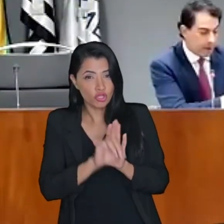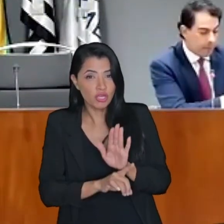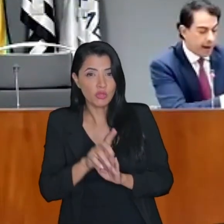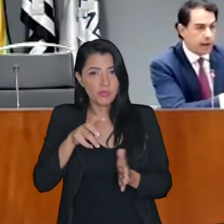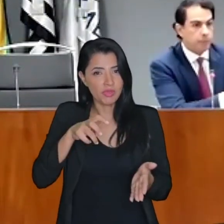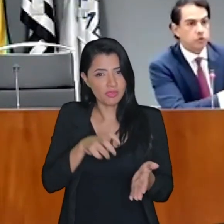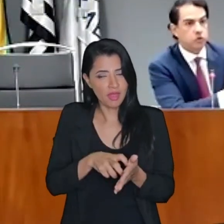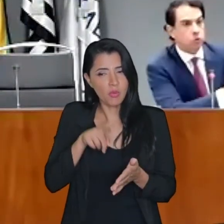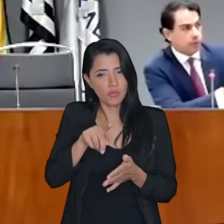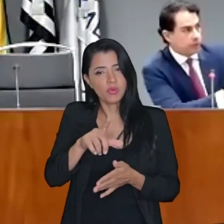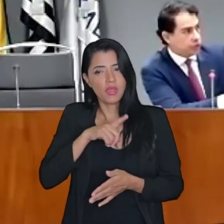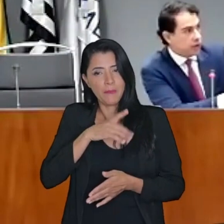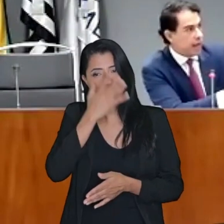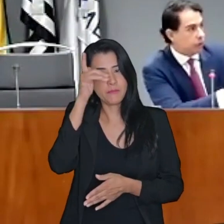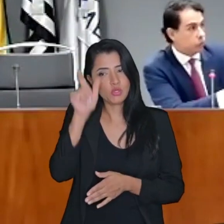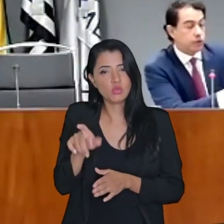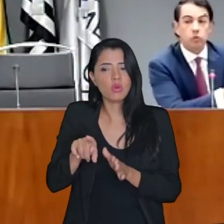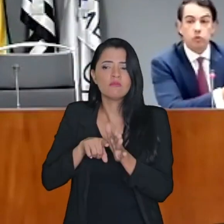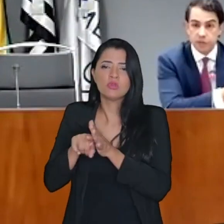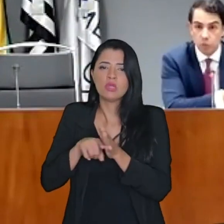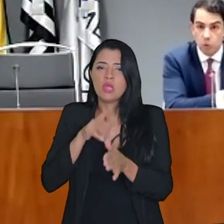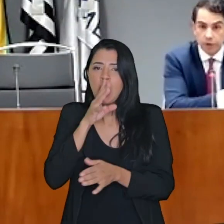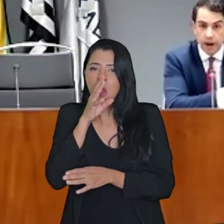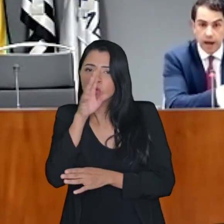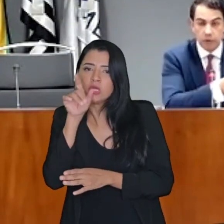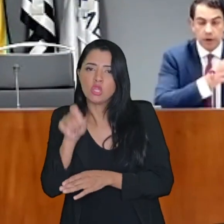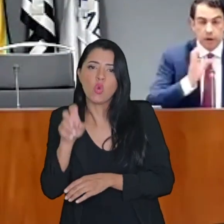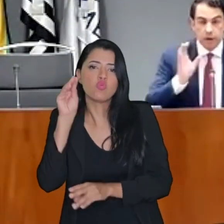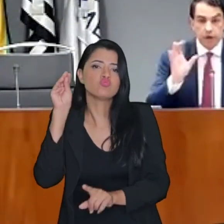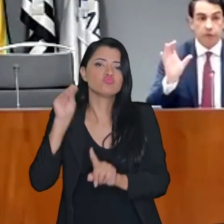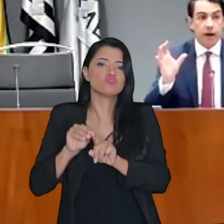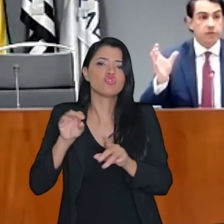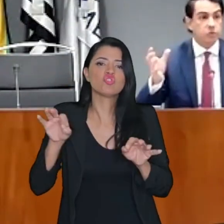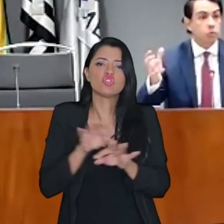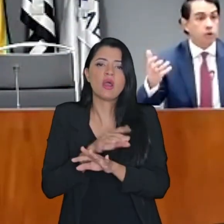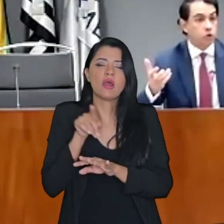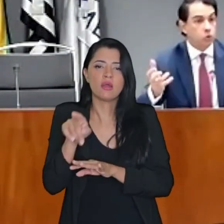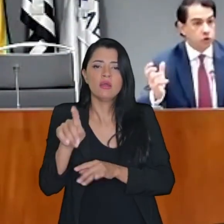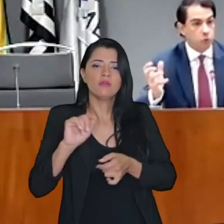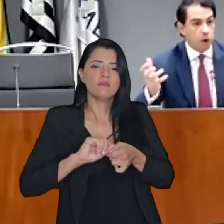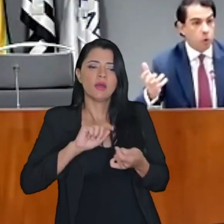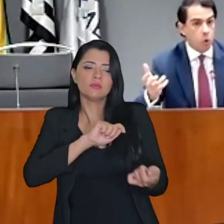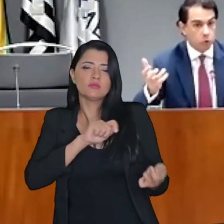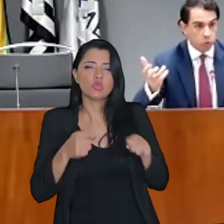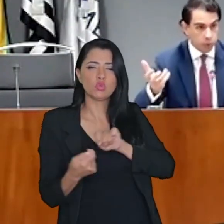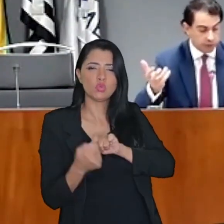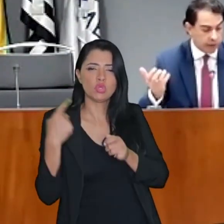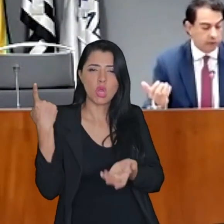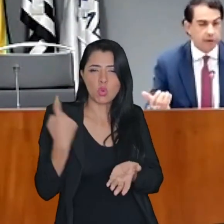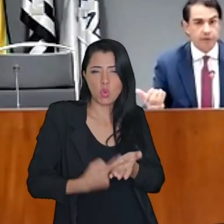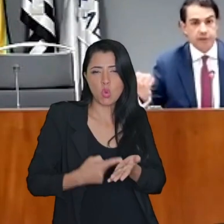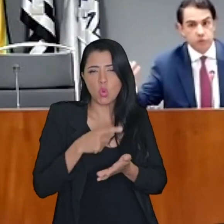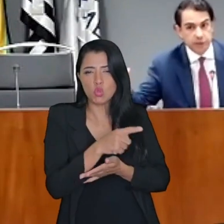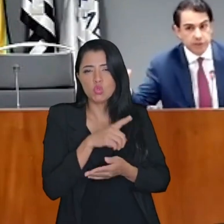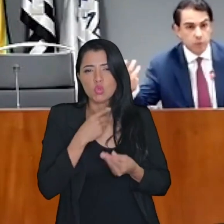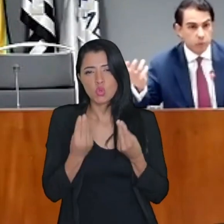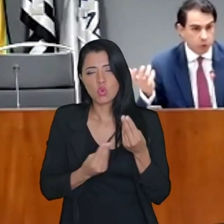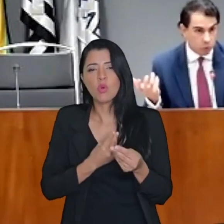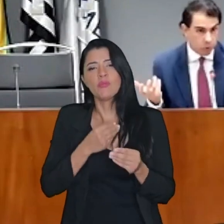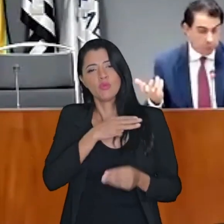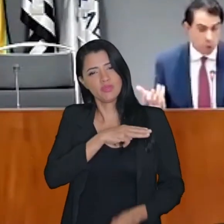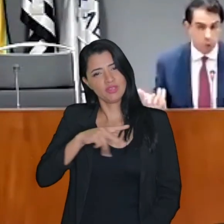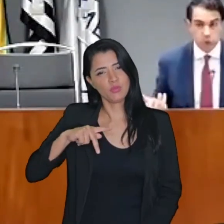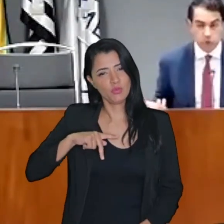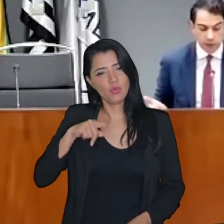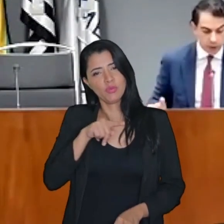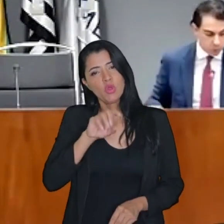contempla para aquela pessoa, investigado, acusado ou mesmo condenado, que faz um ajuste, um acordo com o Estado através do Ministério